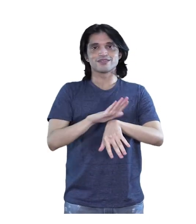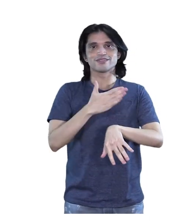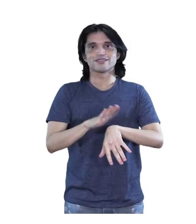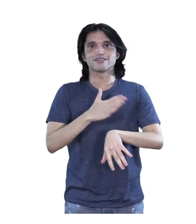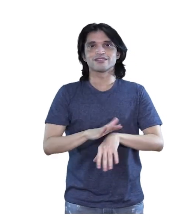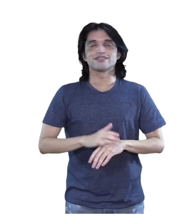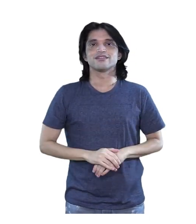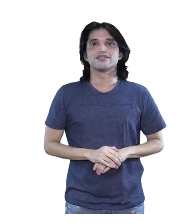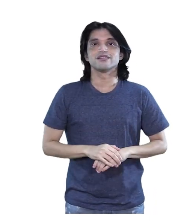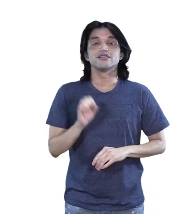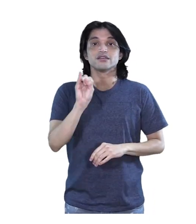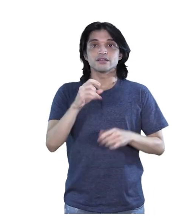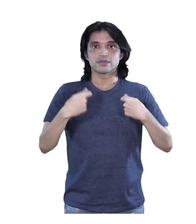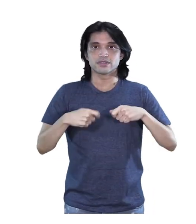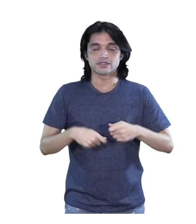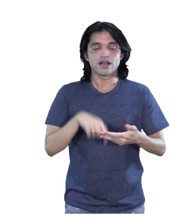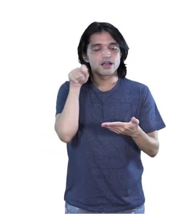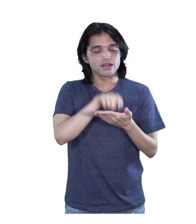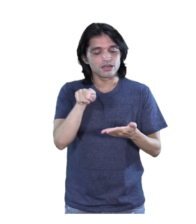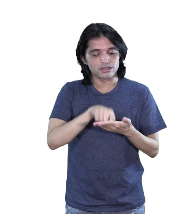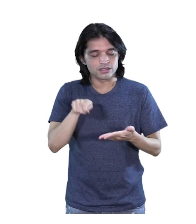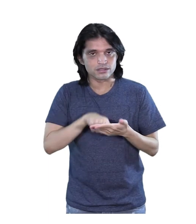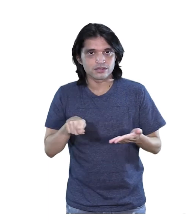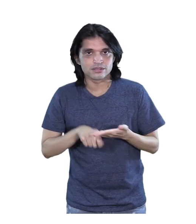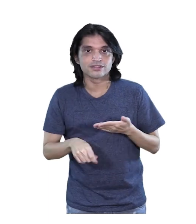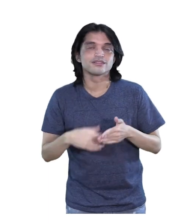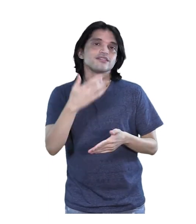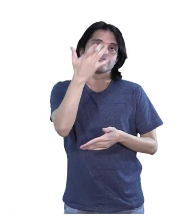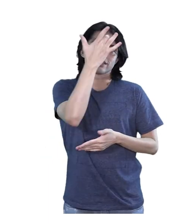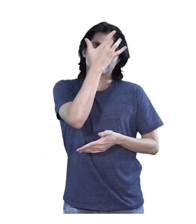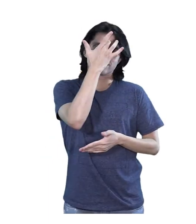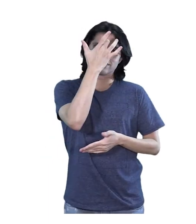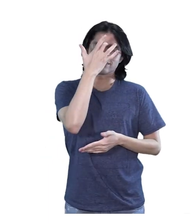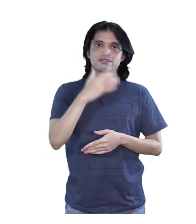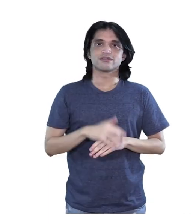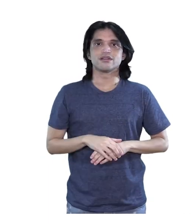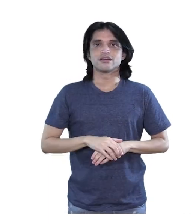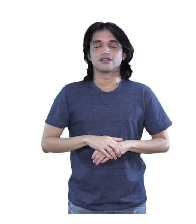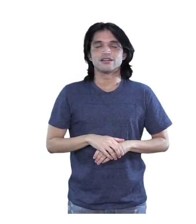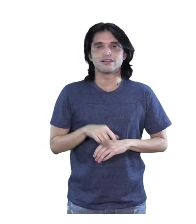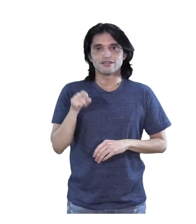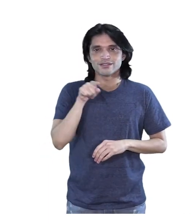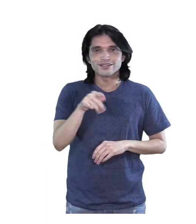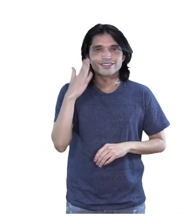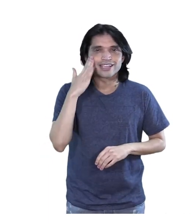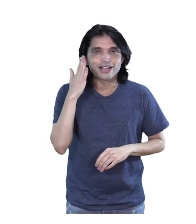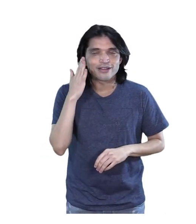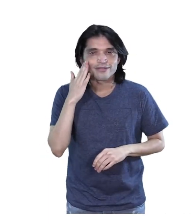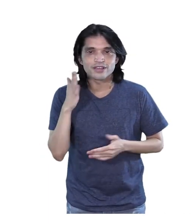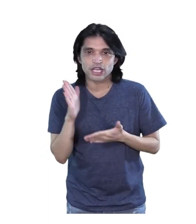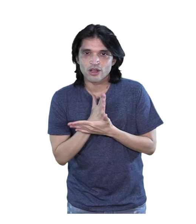não memoriza. Você sabia que alguns pontos e vírgulas podem mudar a vida de uma